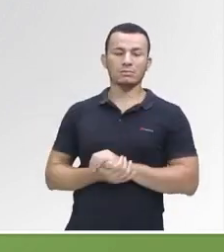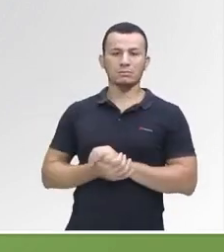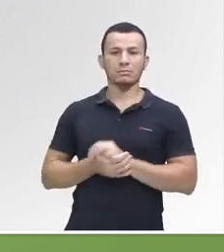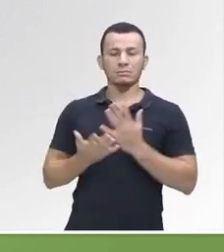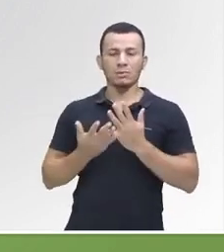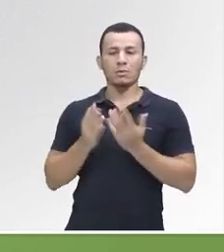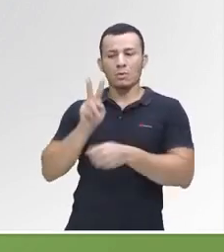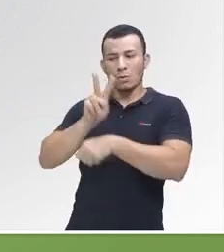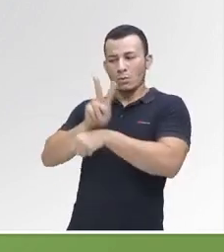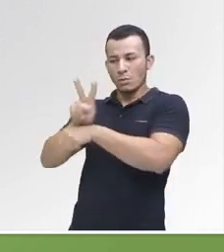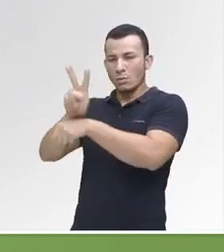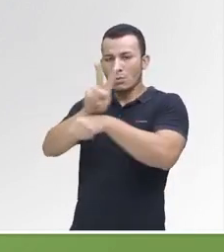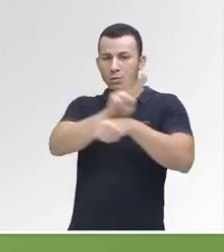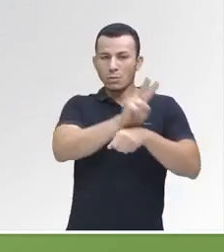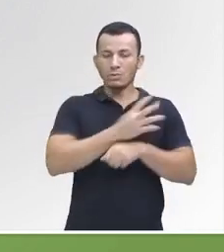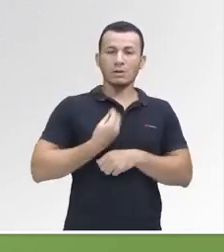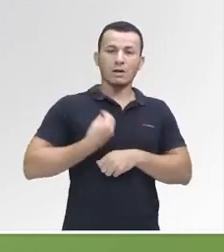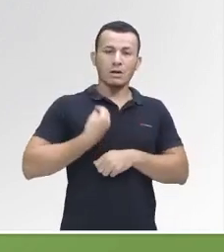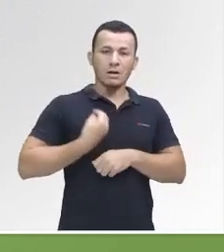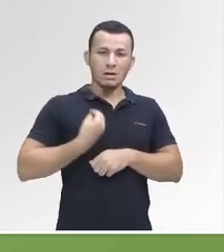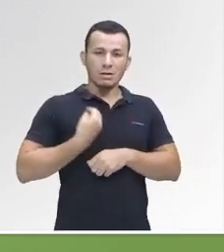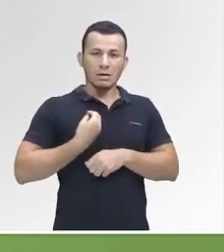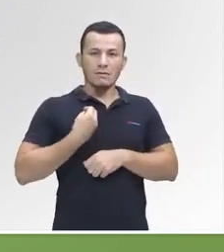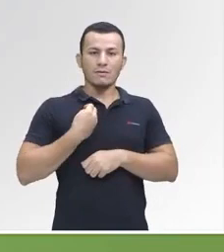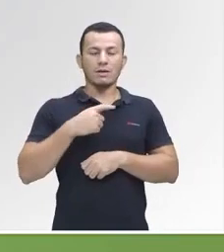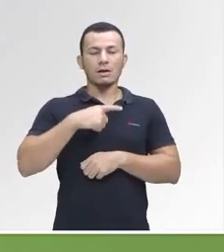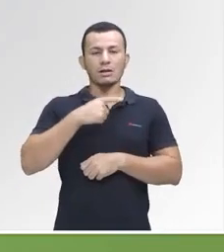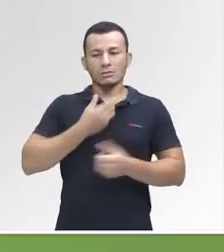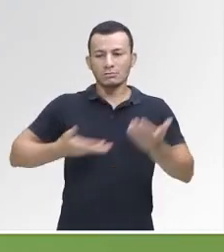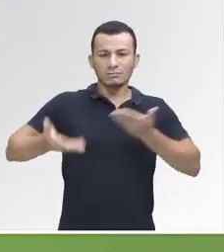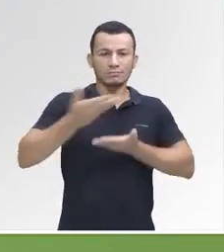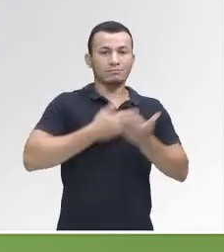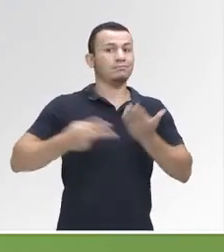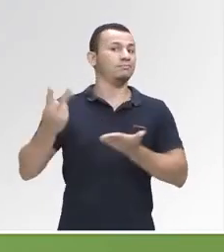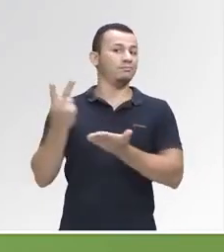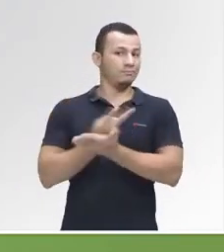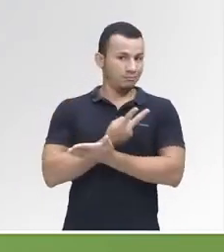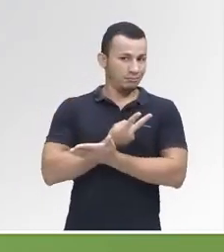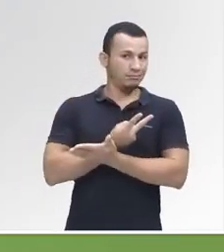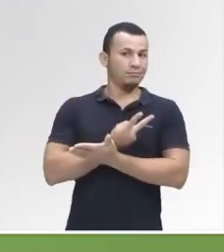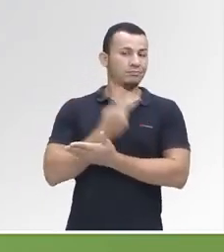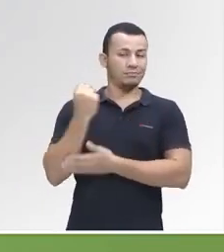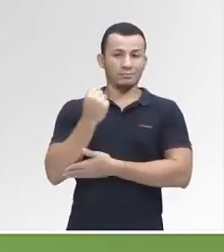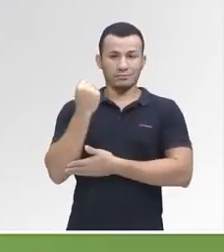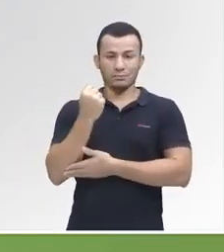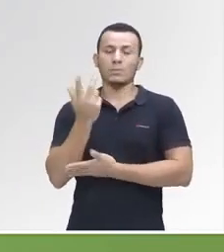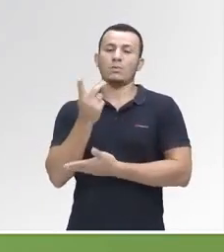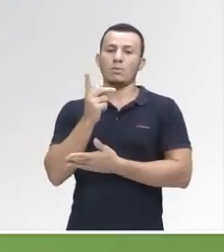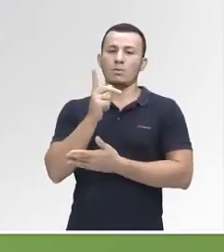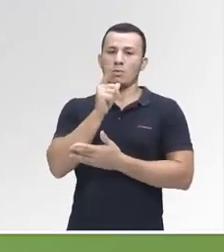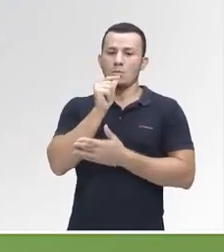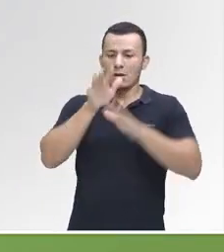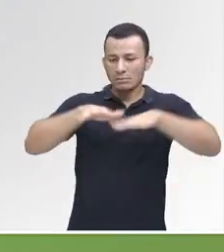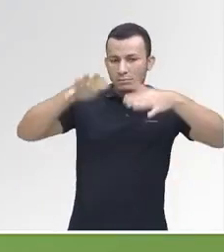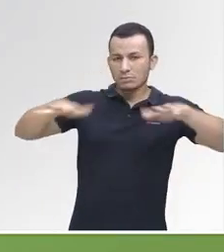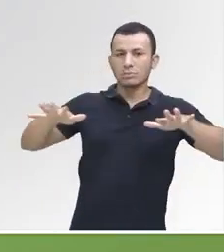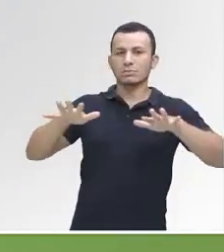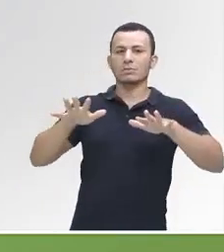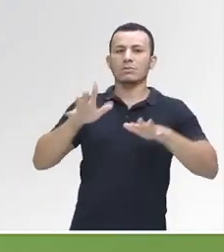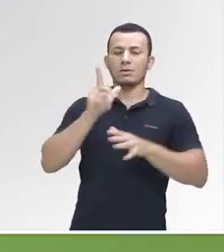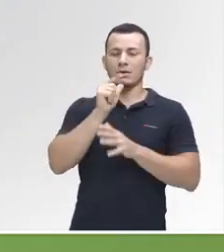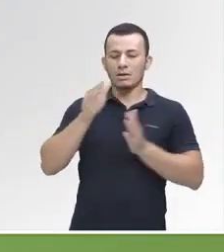a vida de quem se vê envolvido em uma situação crítica no mar, em rios ou